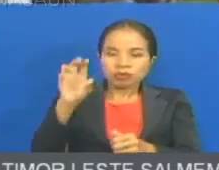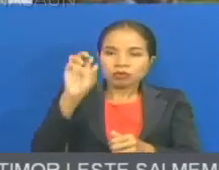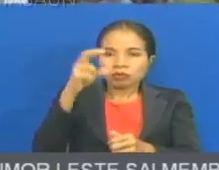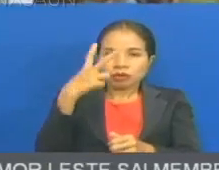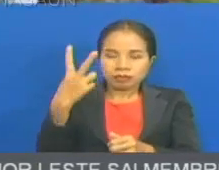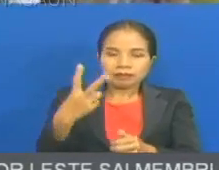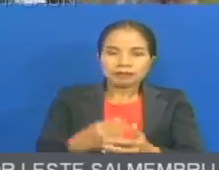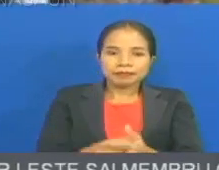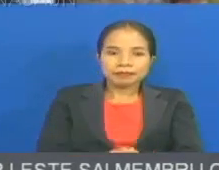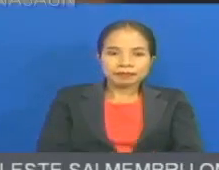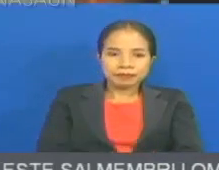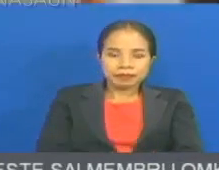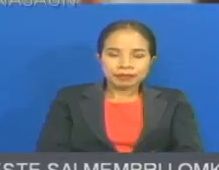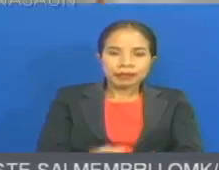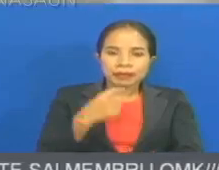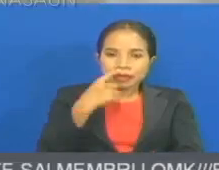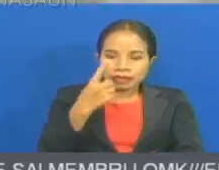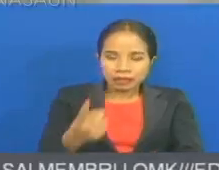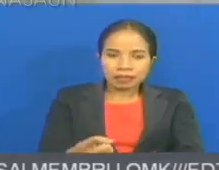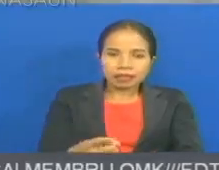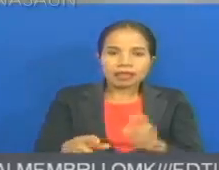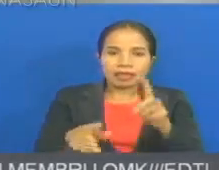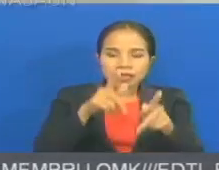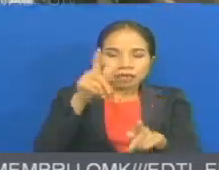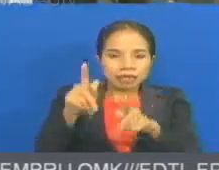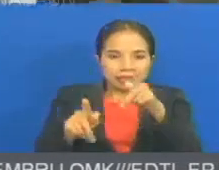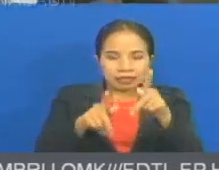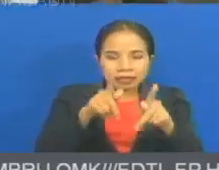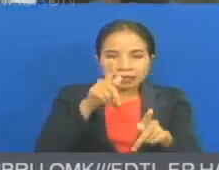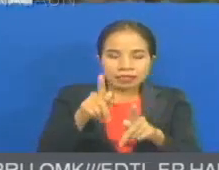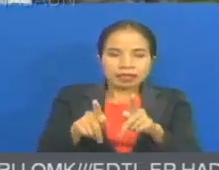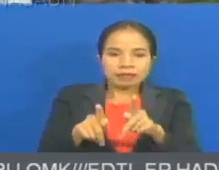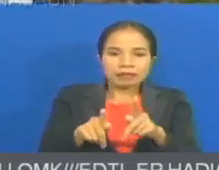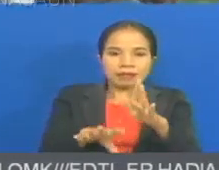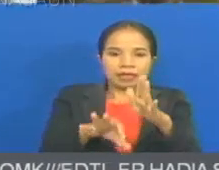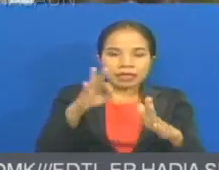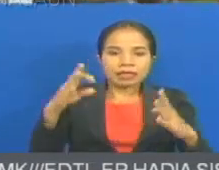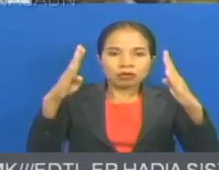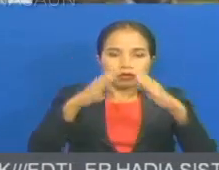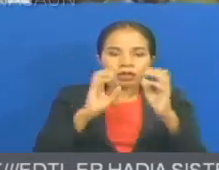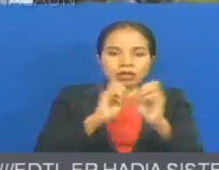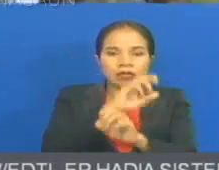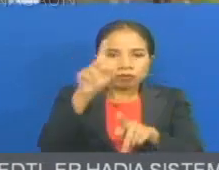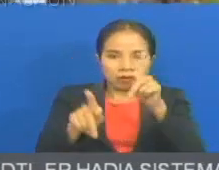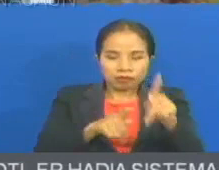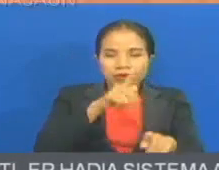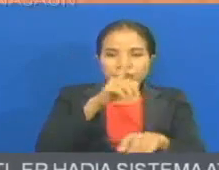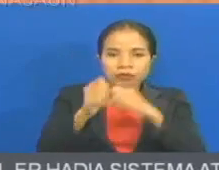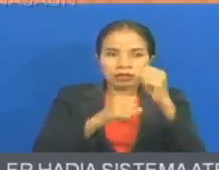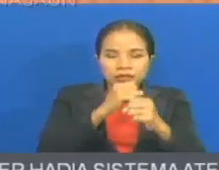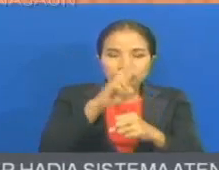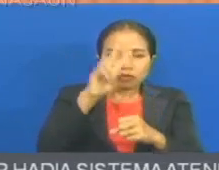rua. Nia relata, candidato beneficiario ba uma na Roma mba povo tinan rihun rua rua